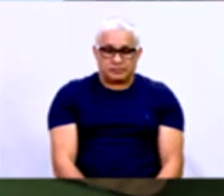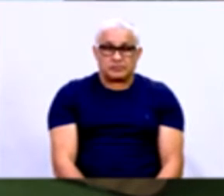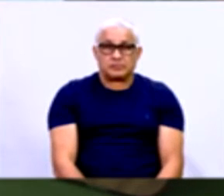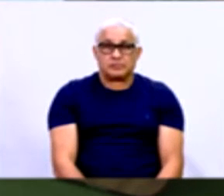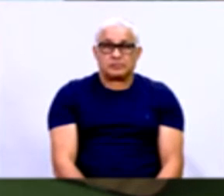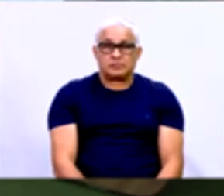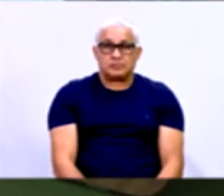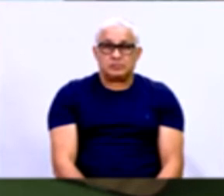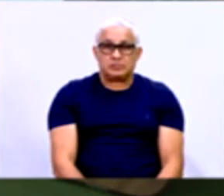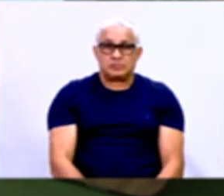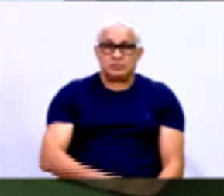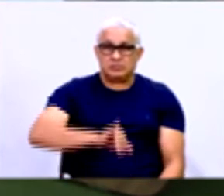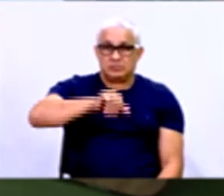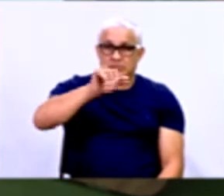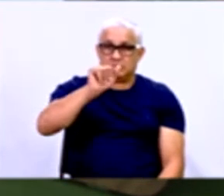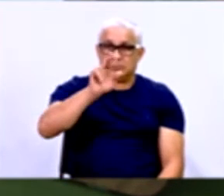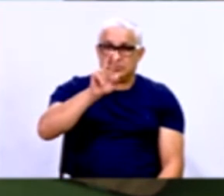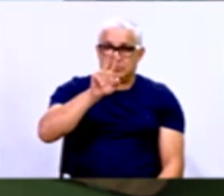O de Jaru,